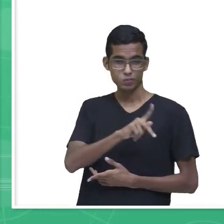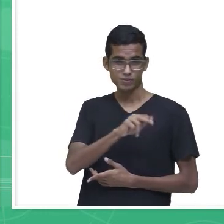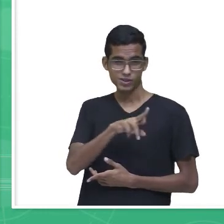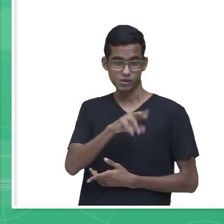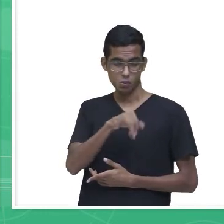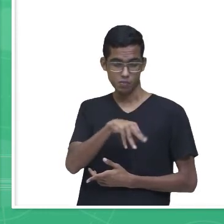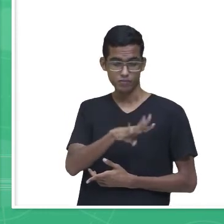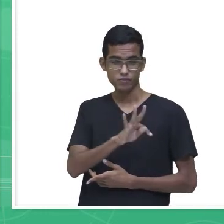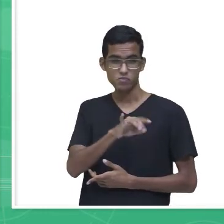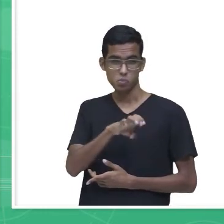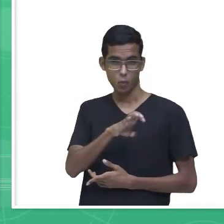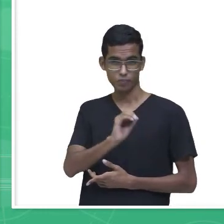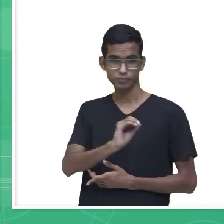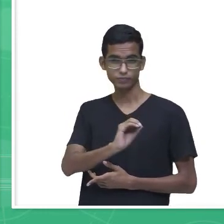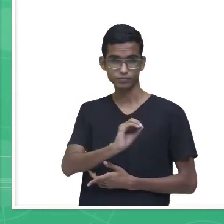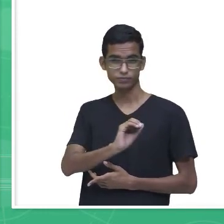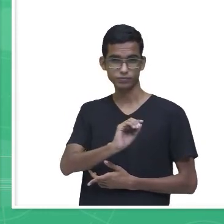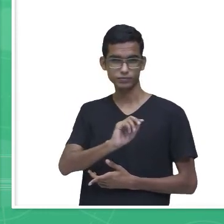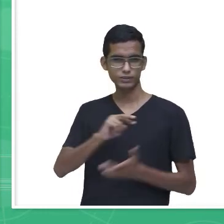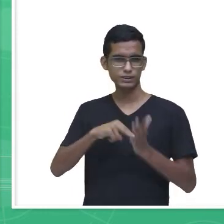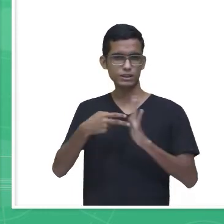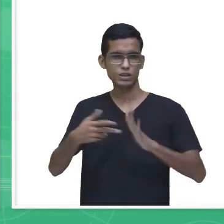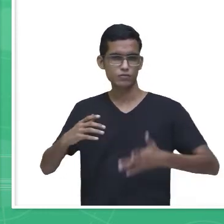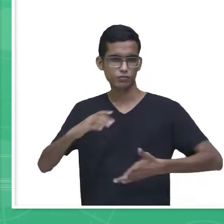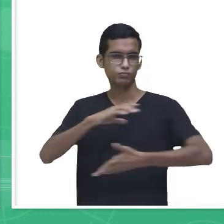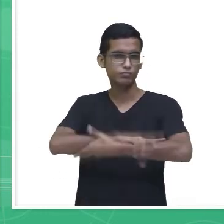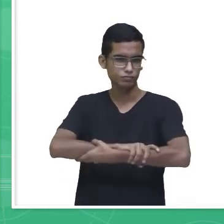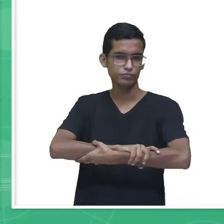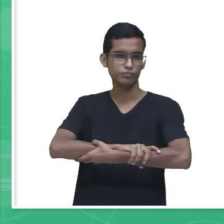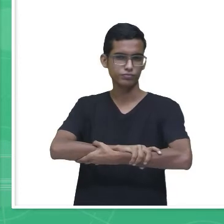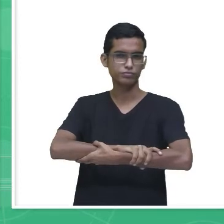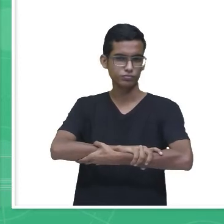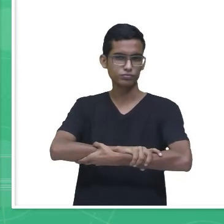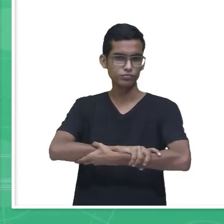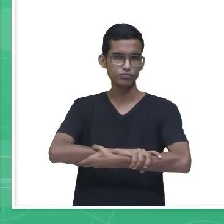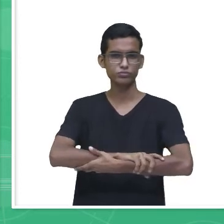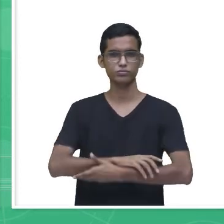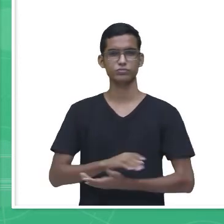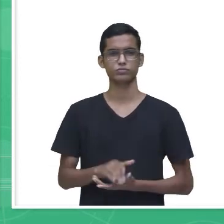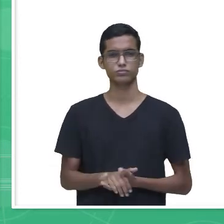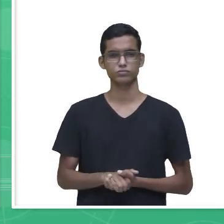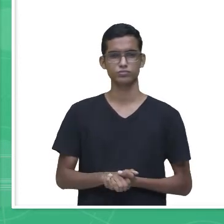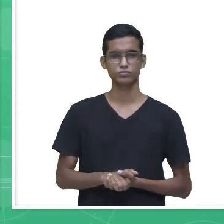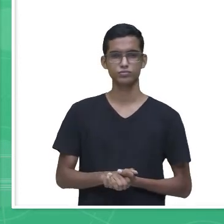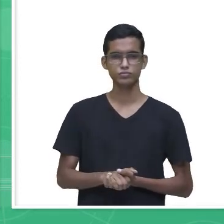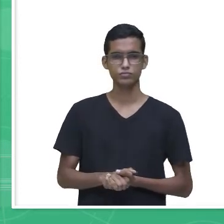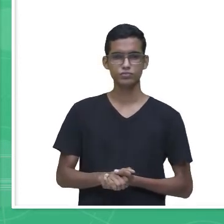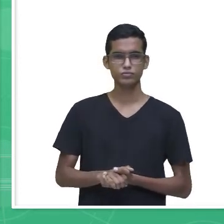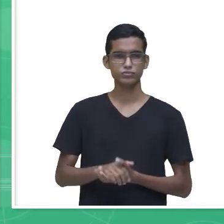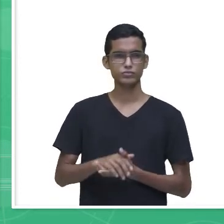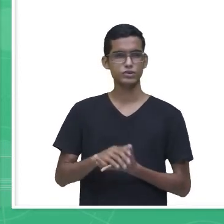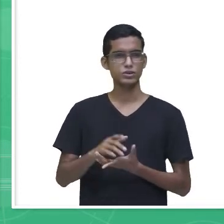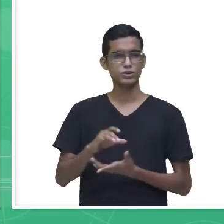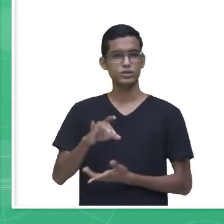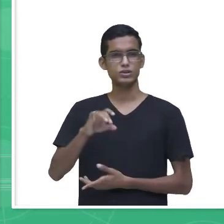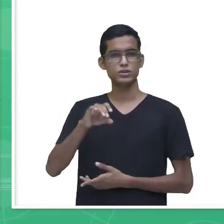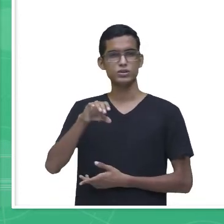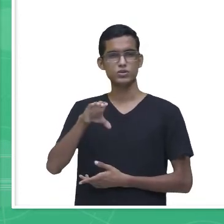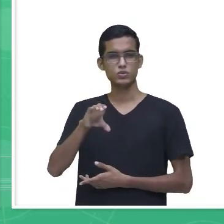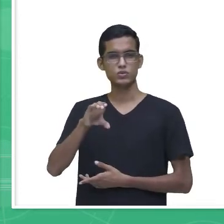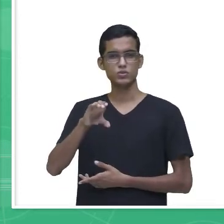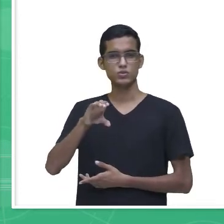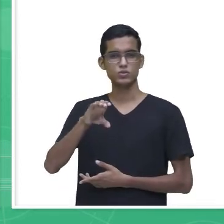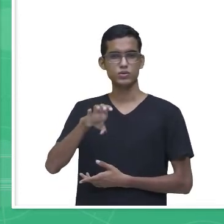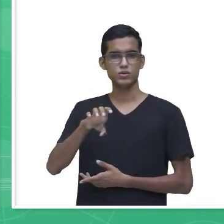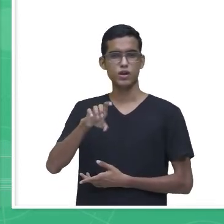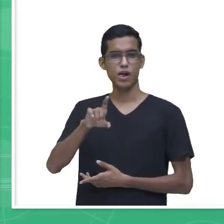derivado do verbo cumprir, cumpriu com algo, executou algo, e cessão com C e SS, que significa ato de